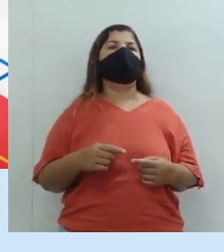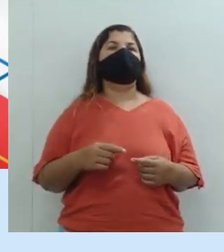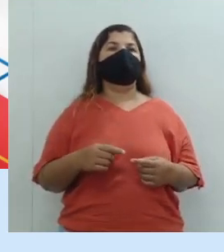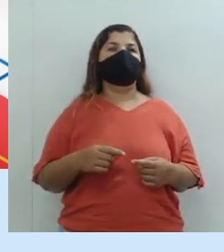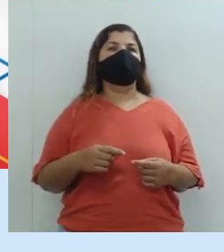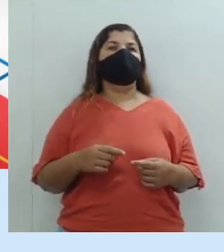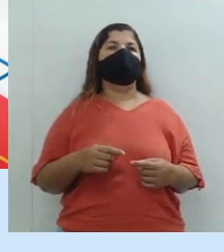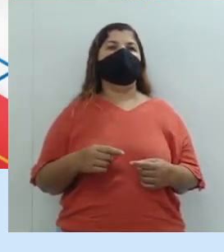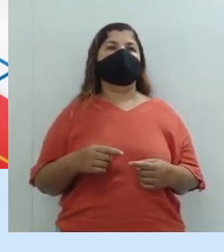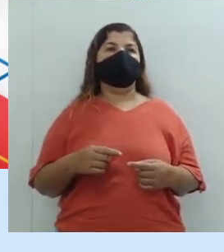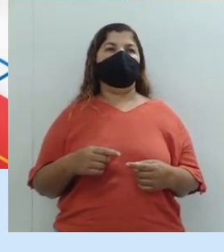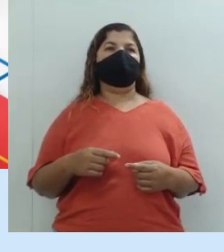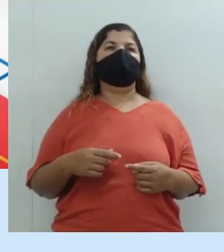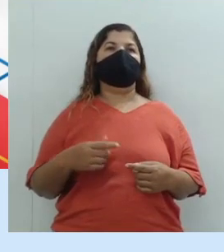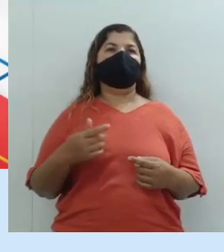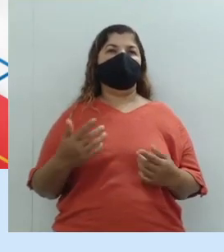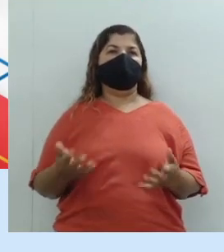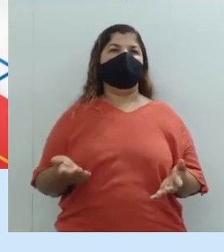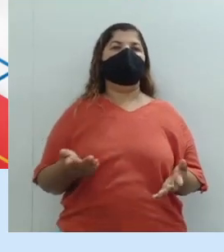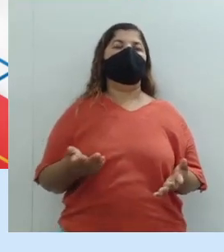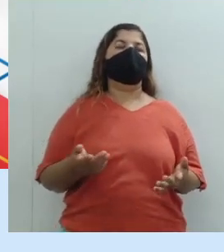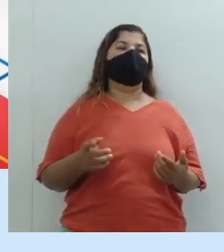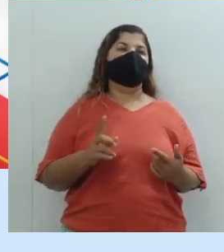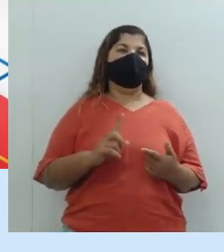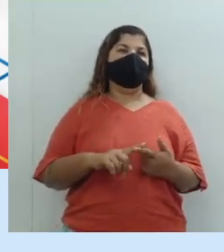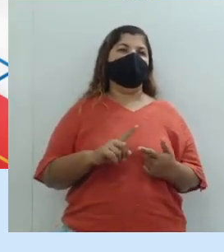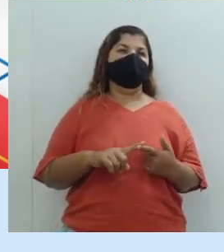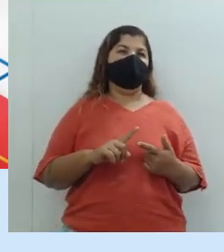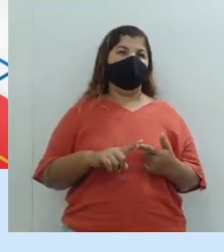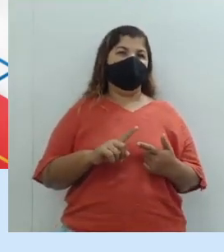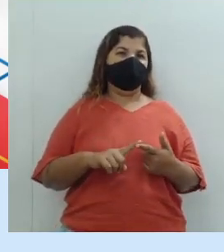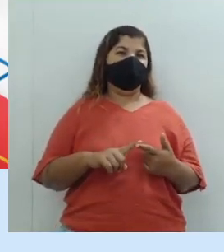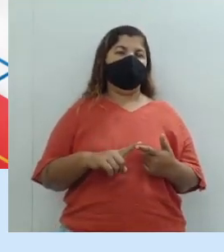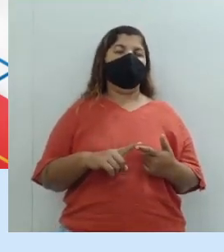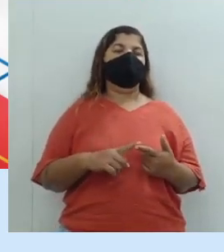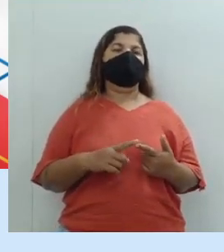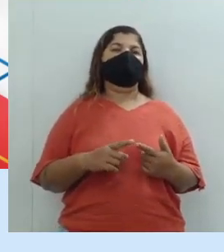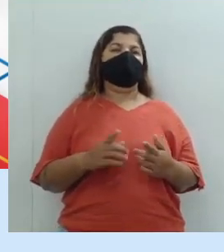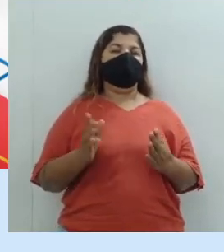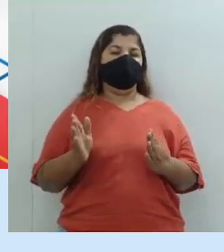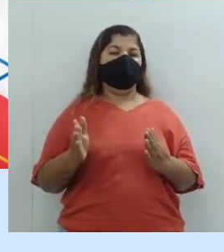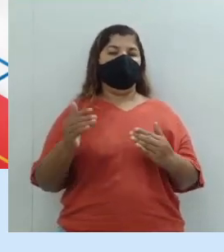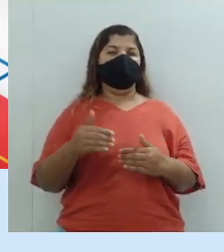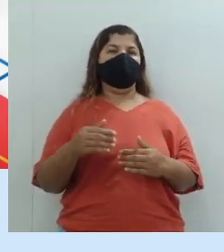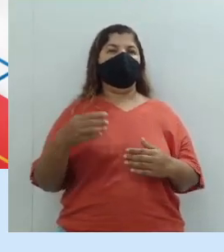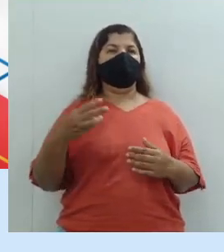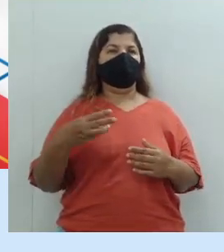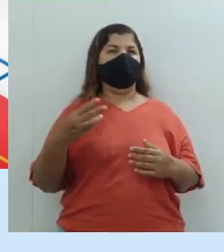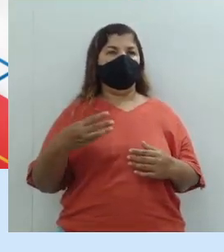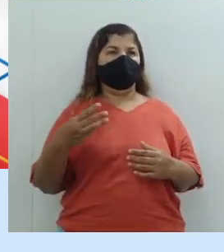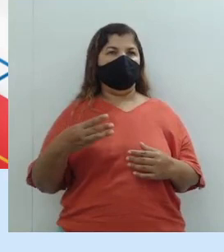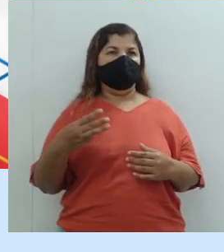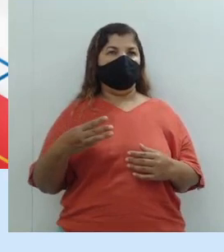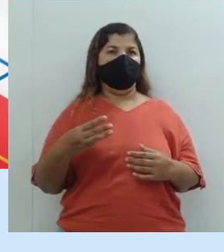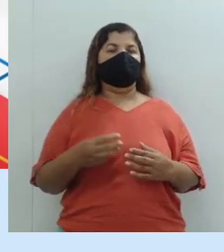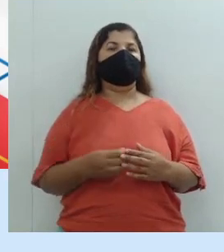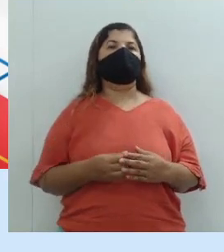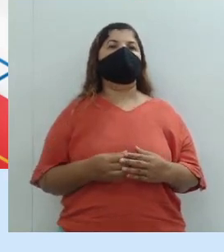2 também. Vou ter da mesma forma o peso do corpo 3, multiplicando sempre a aceleração da